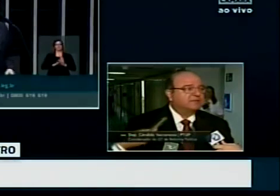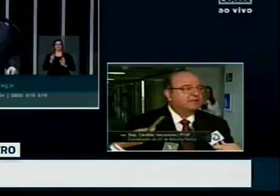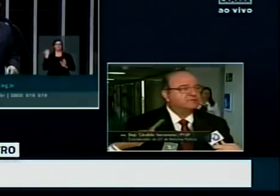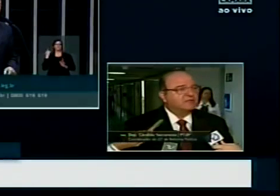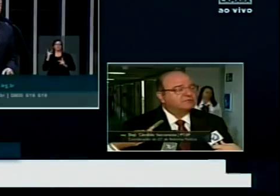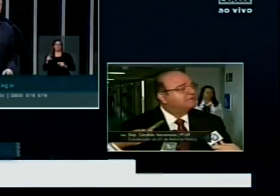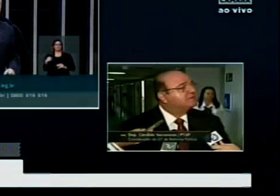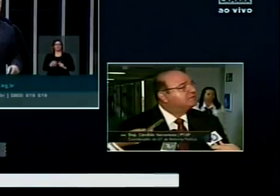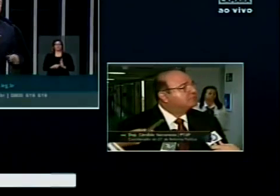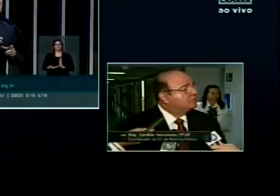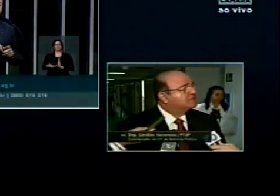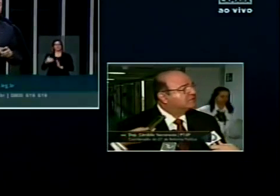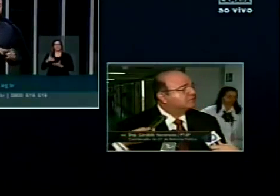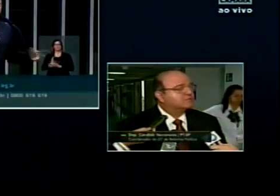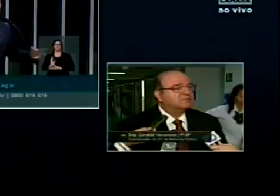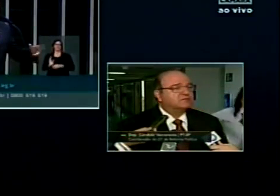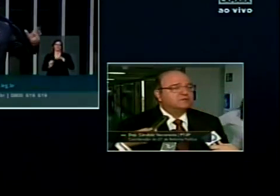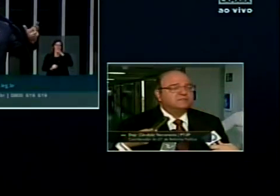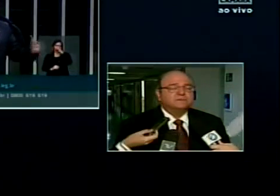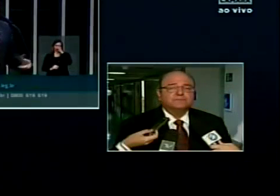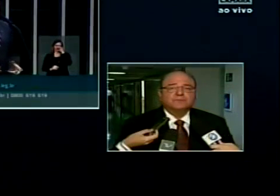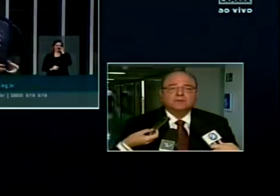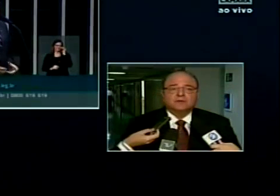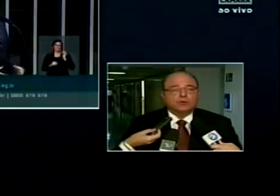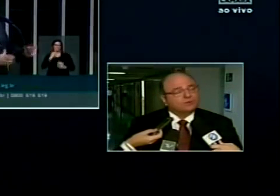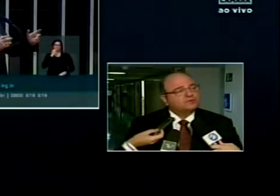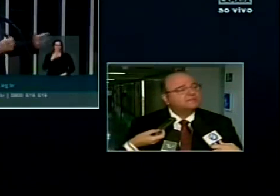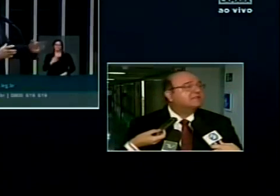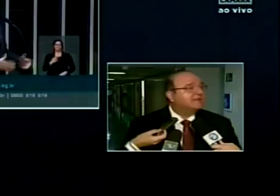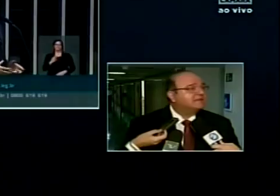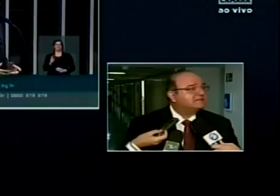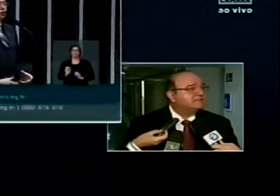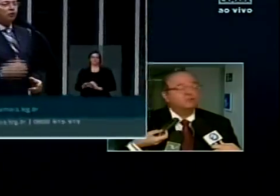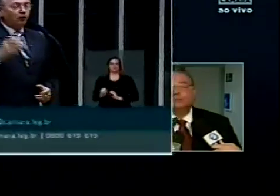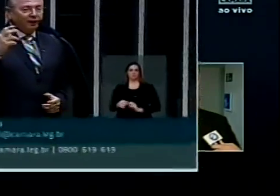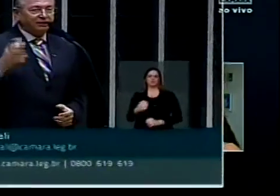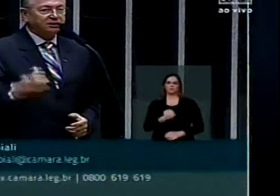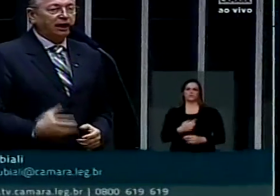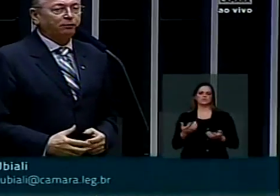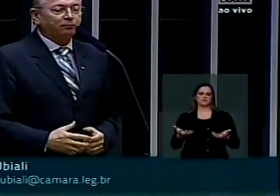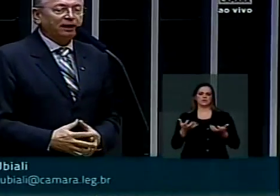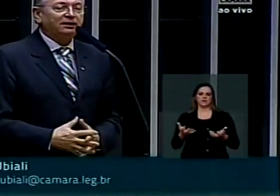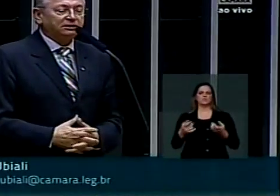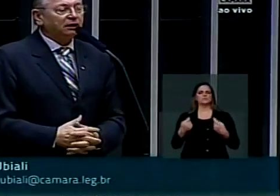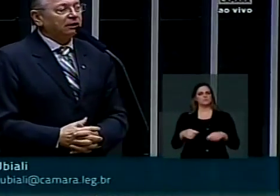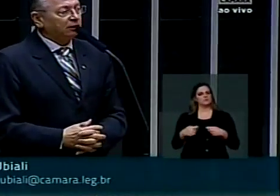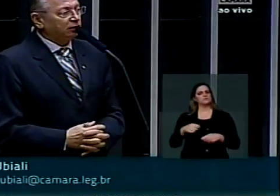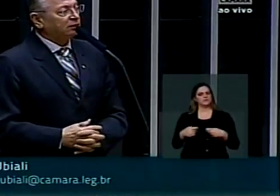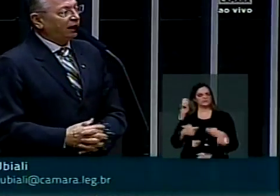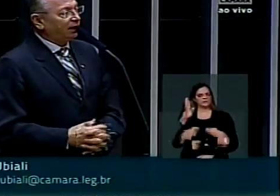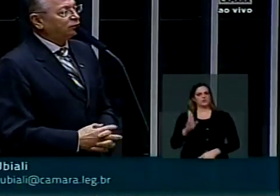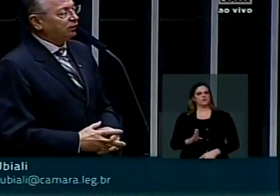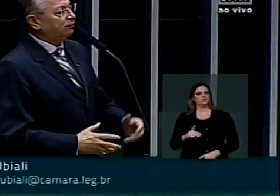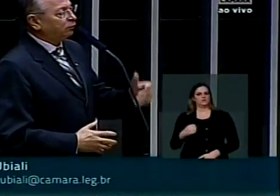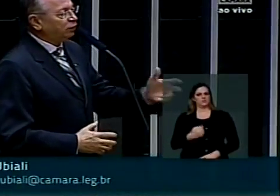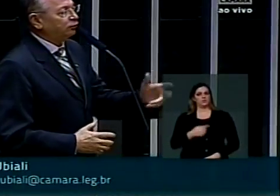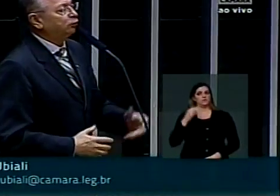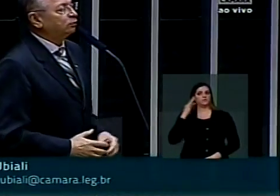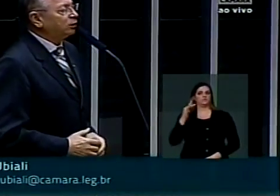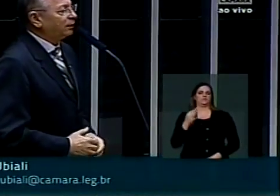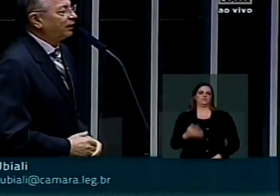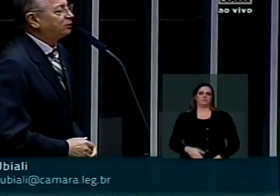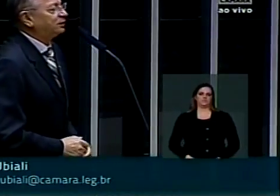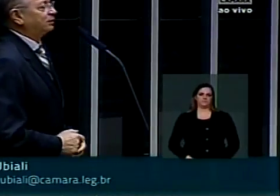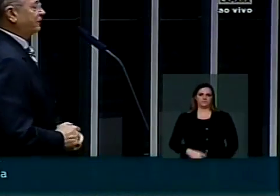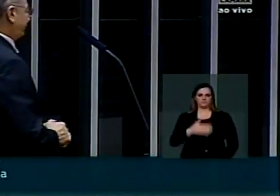casa, porque ele sim amplia a educação como nós queremos, como é necessário para um país que nós queremos ter para o nosso